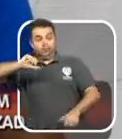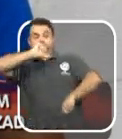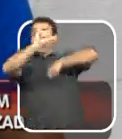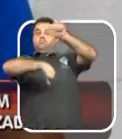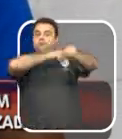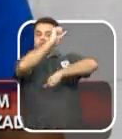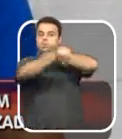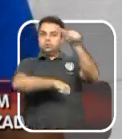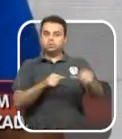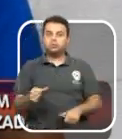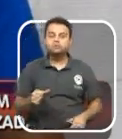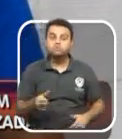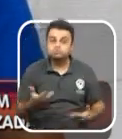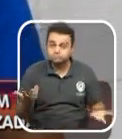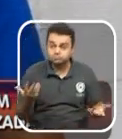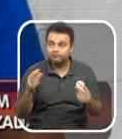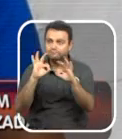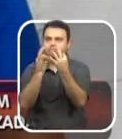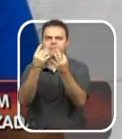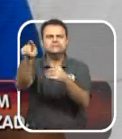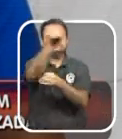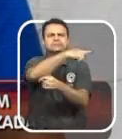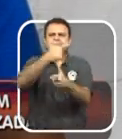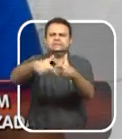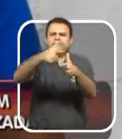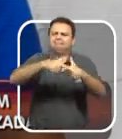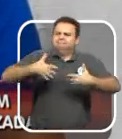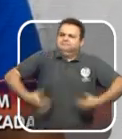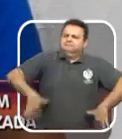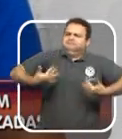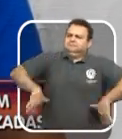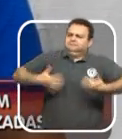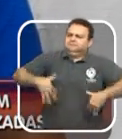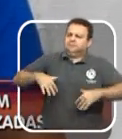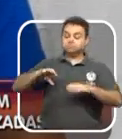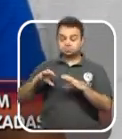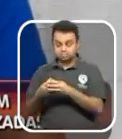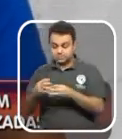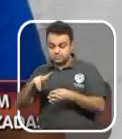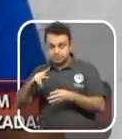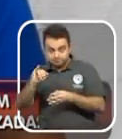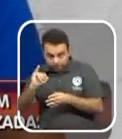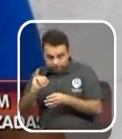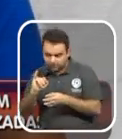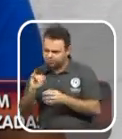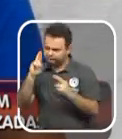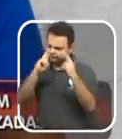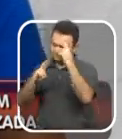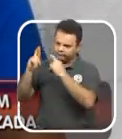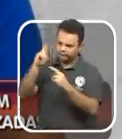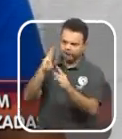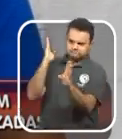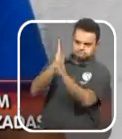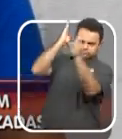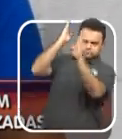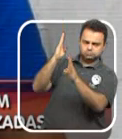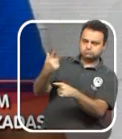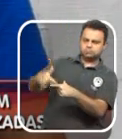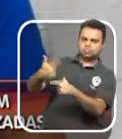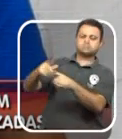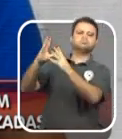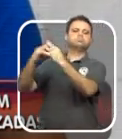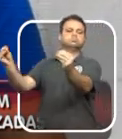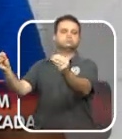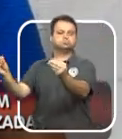né? O vereador João Paulo Rilo, e eu fiz parte dessa comissão também. As duas foram importantes, como eu participei mais,